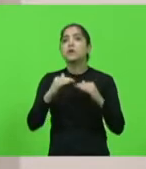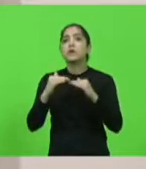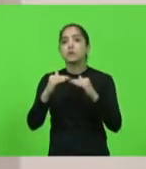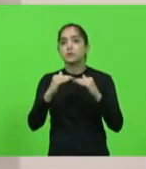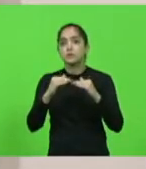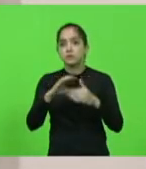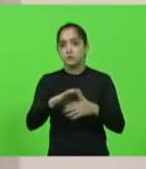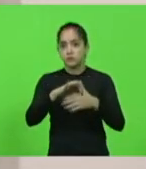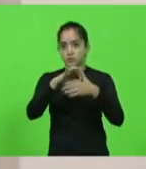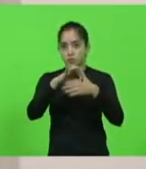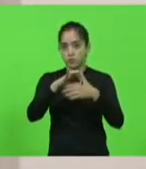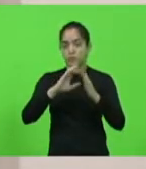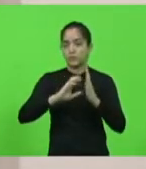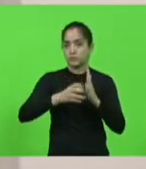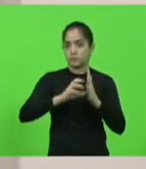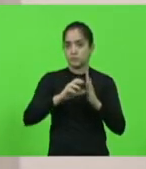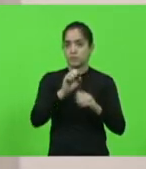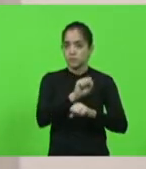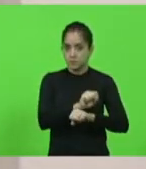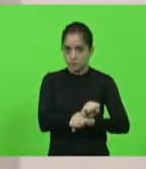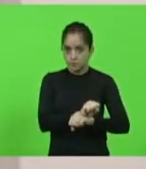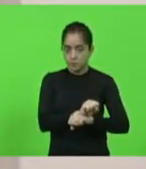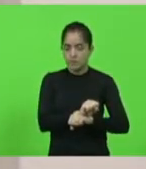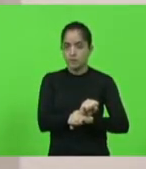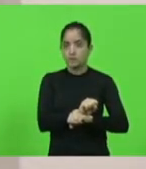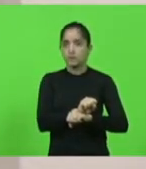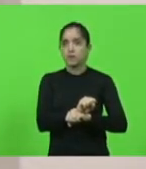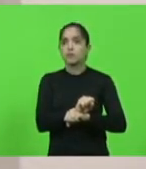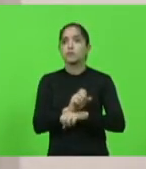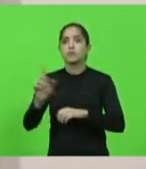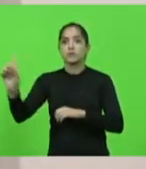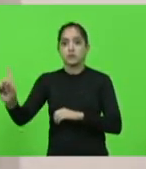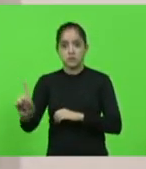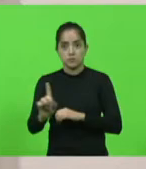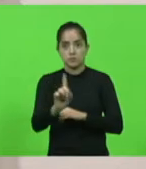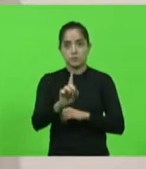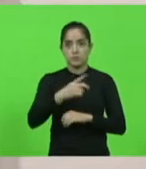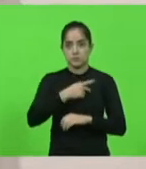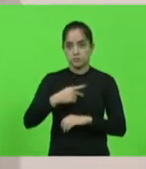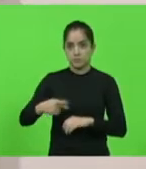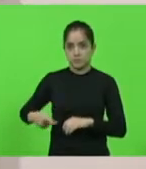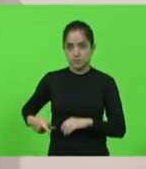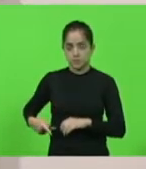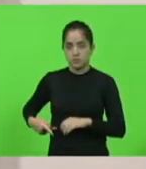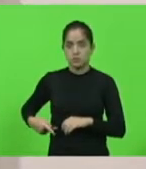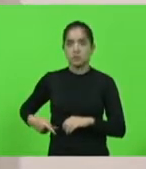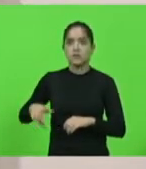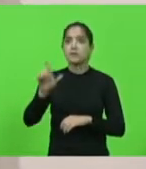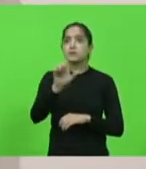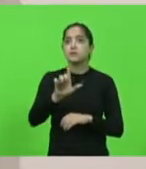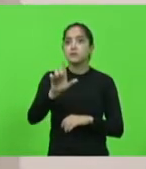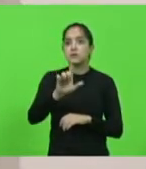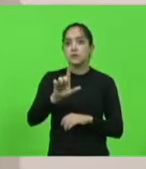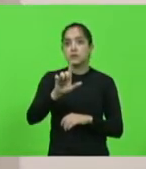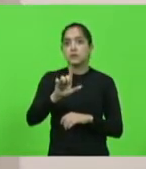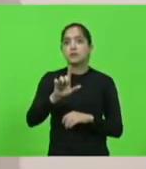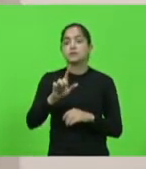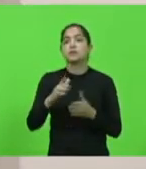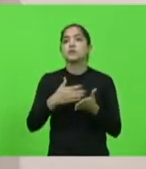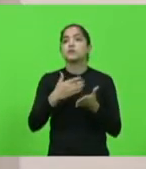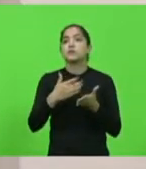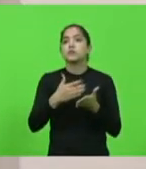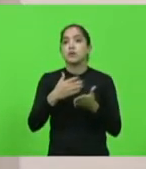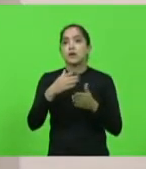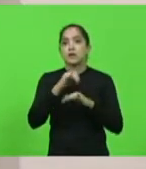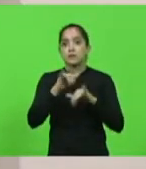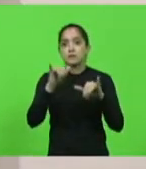dos partidos, suspendeu a sessão a fim de que o senhor presidente da Academia Catarinense de Letras, jornalista Moacir Pereira, e